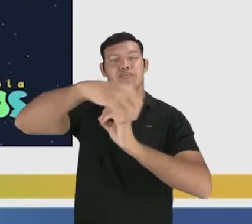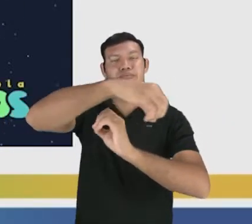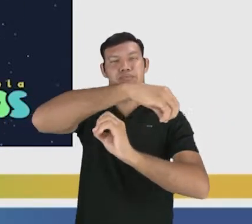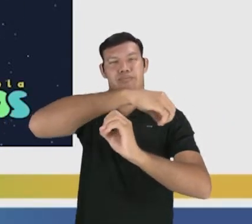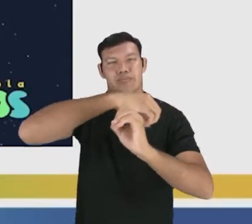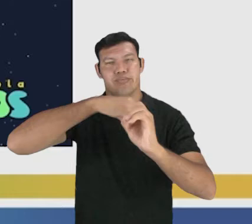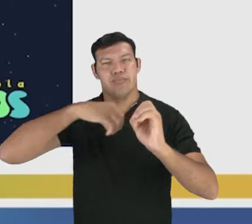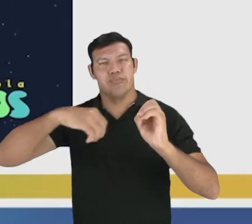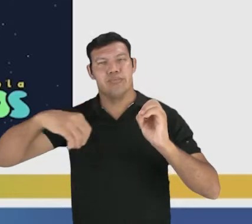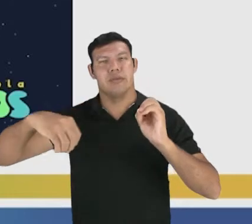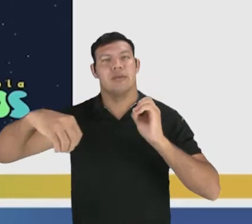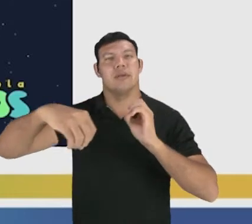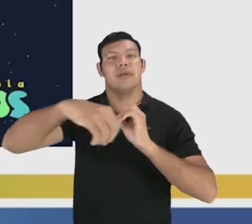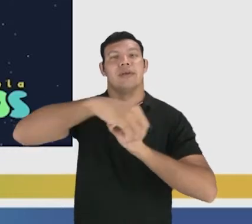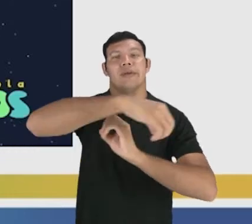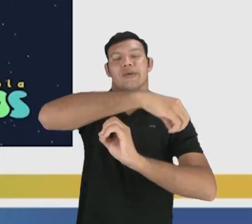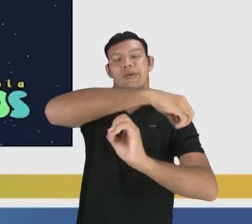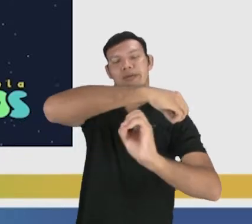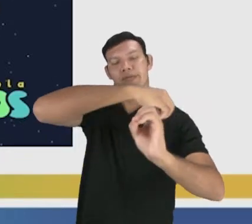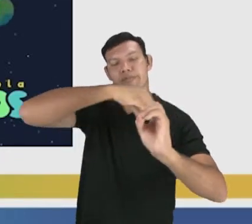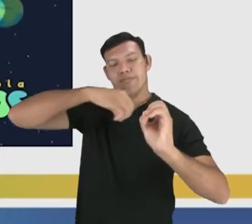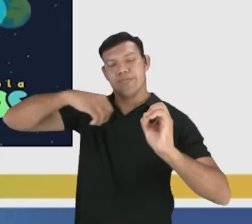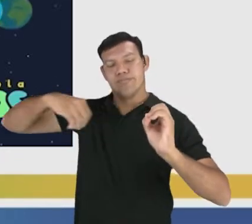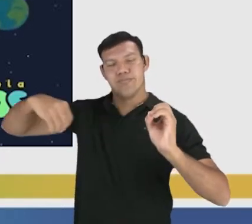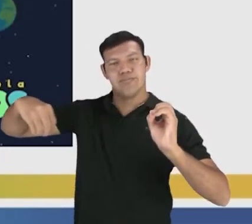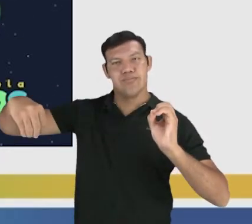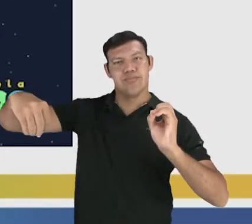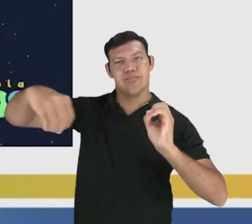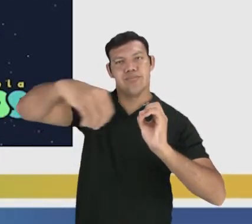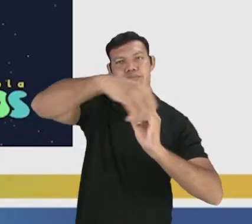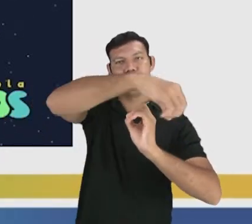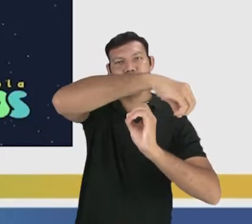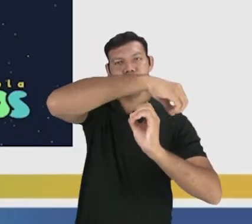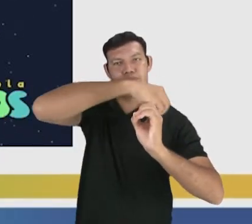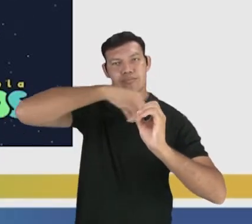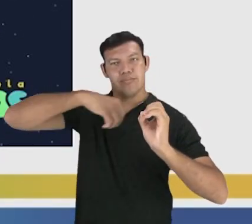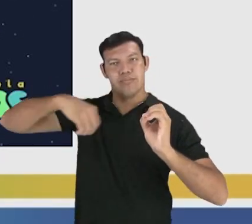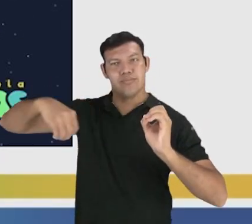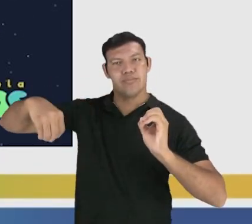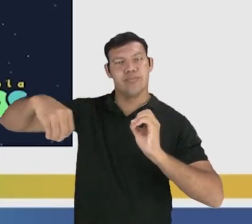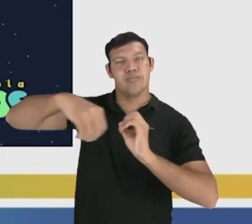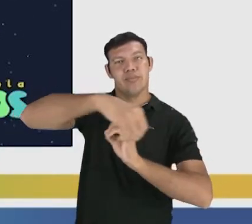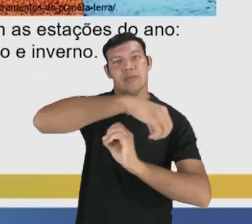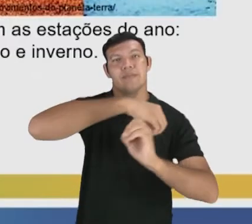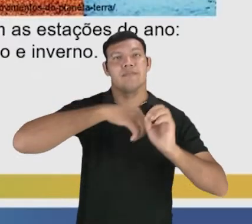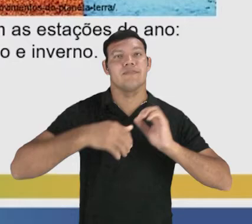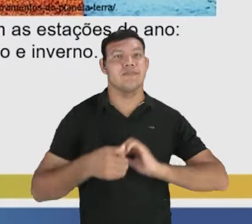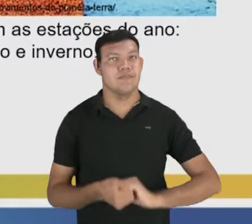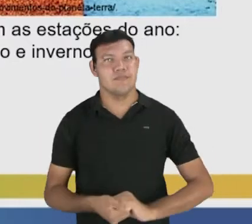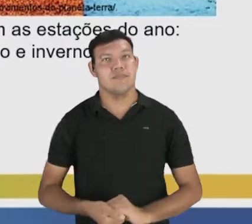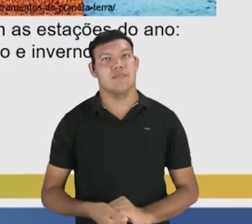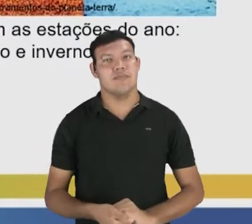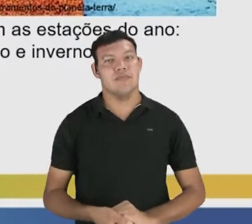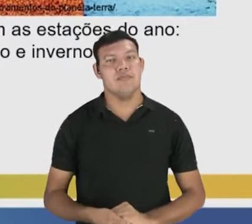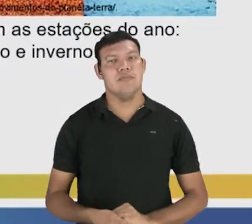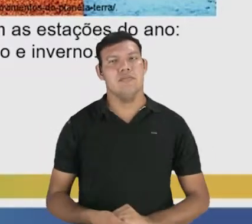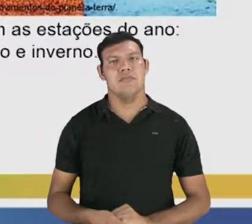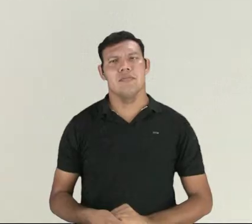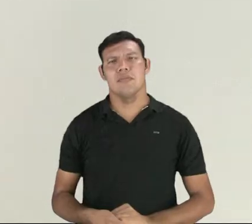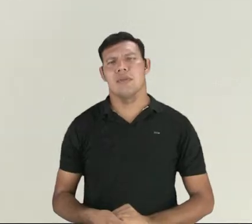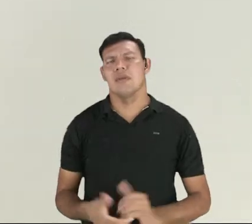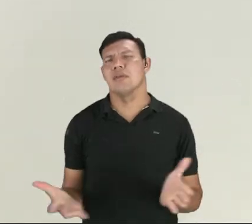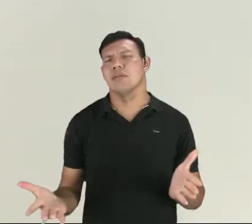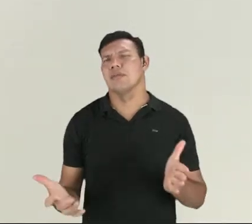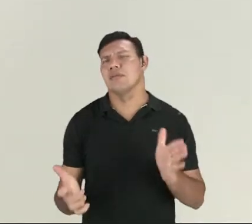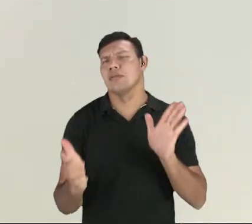para conseguir completar essa volta todinha em torno do Sol. E qual que é a